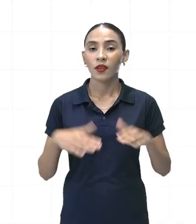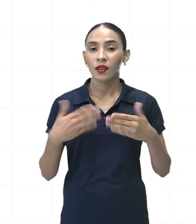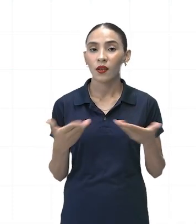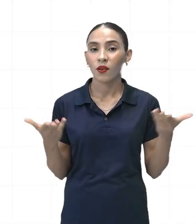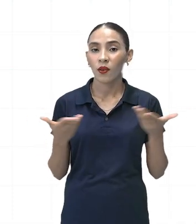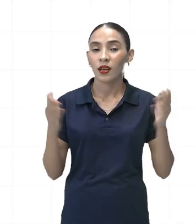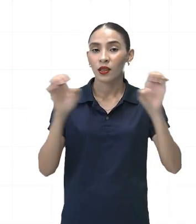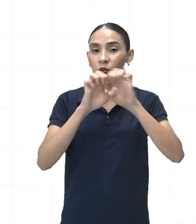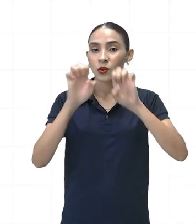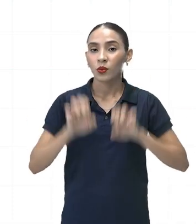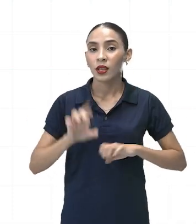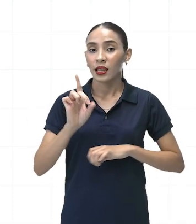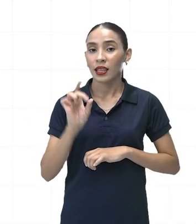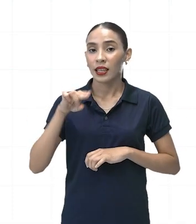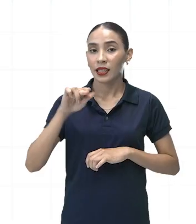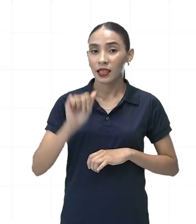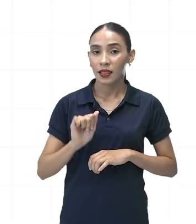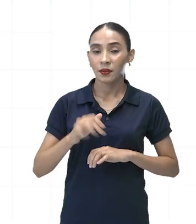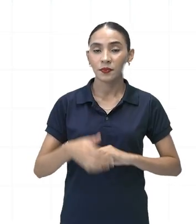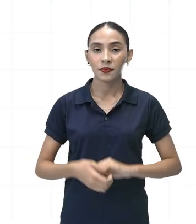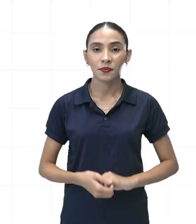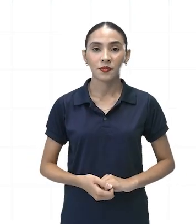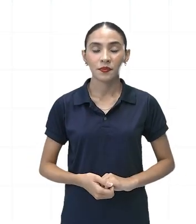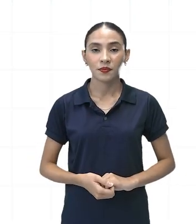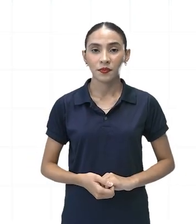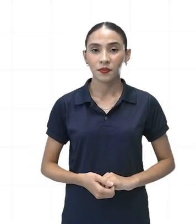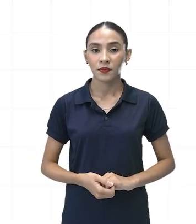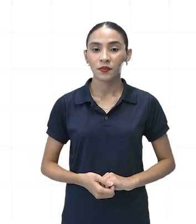do DNA, vejam só.